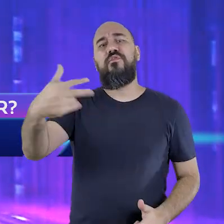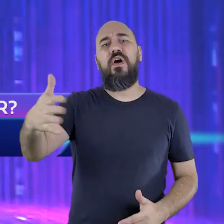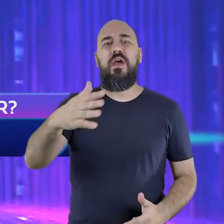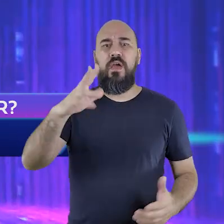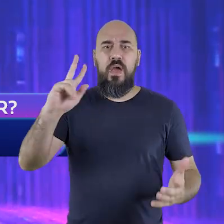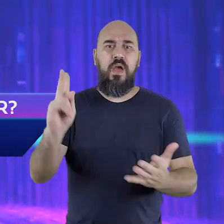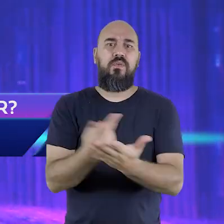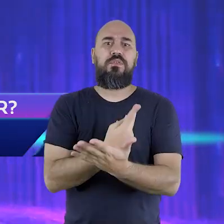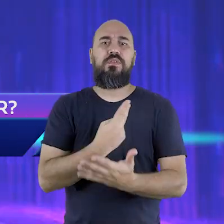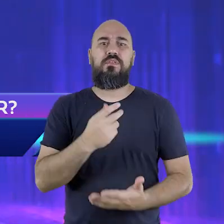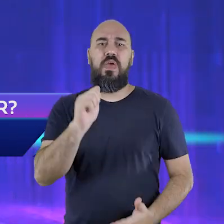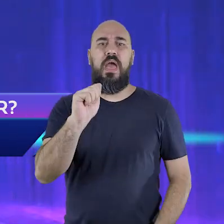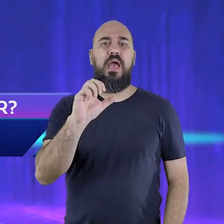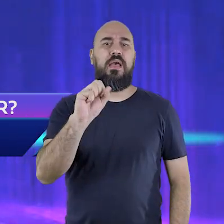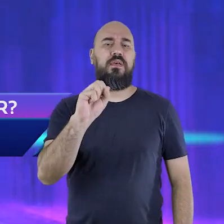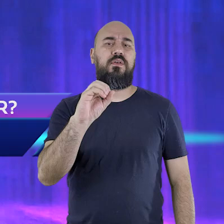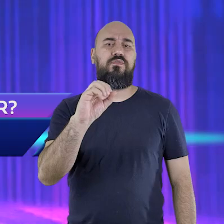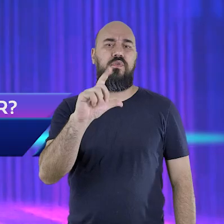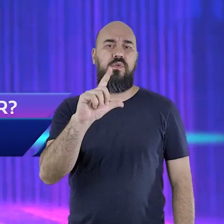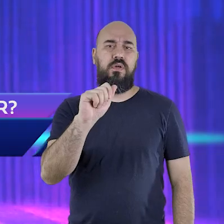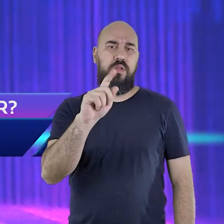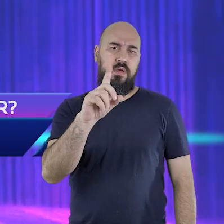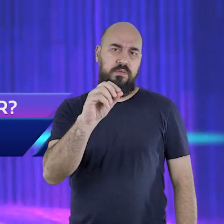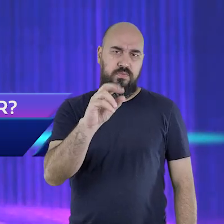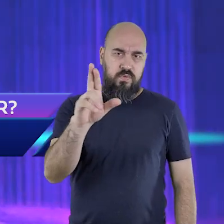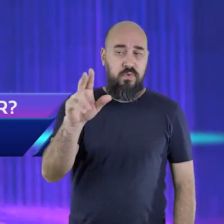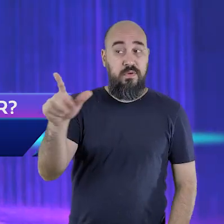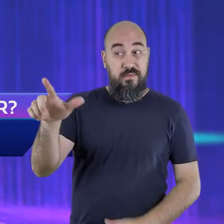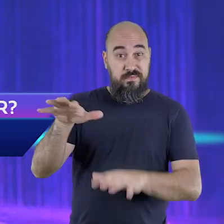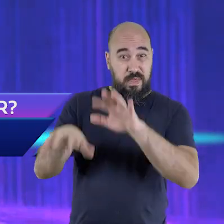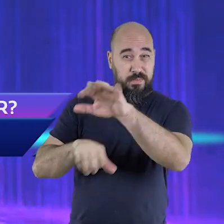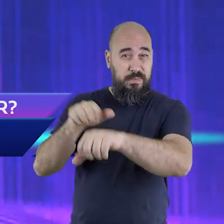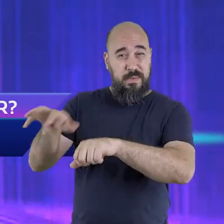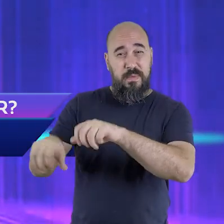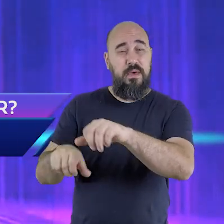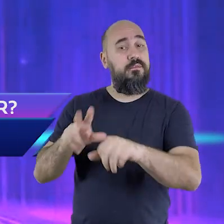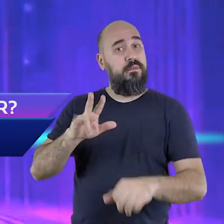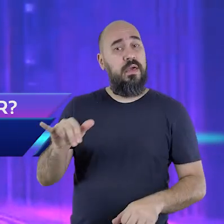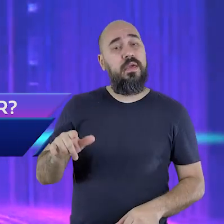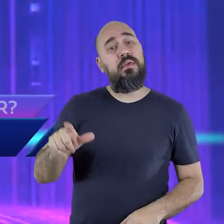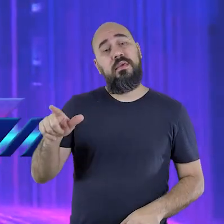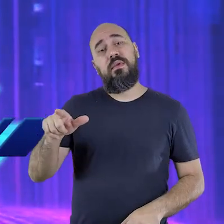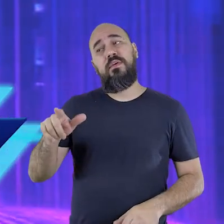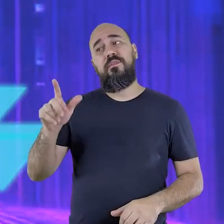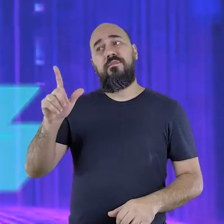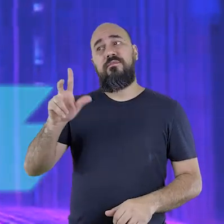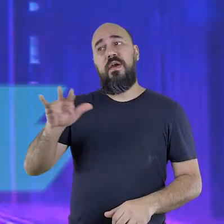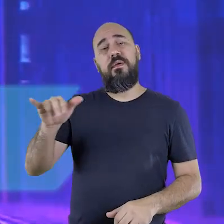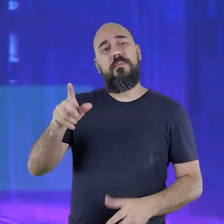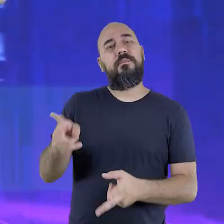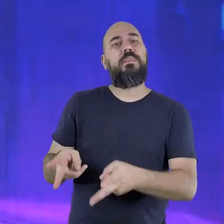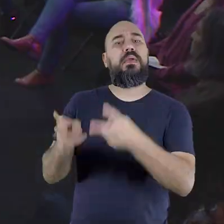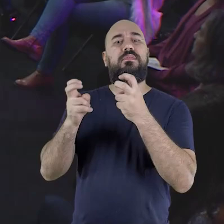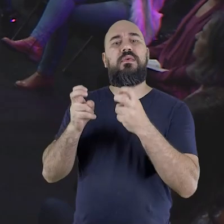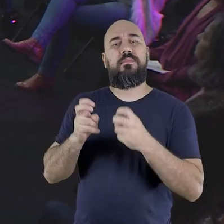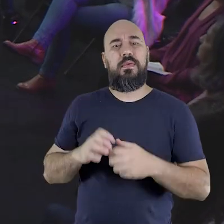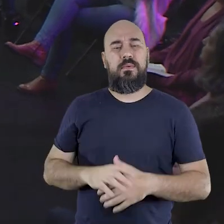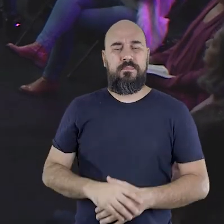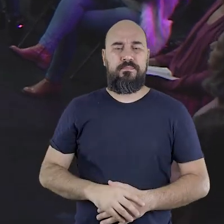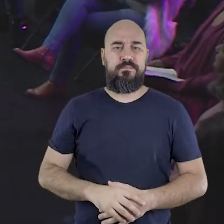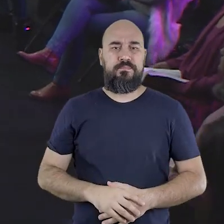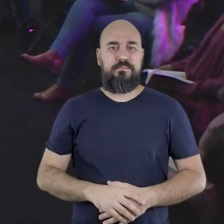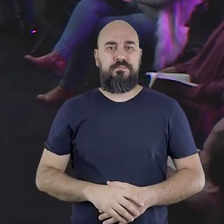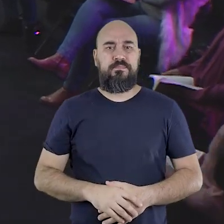o assolador, até que a destruição que está determinada se derrame sobre ele.